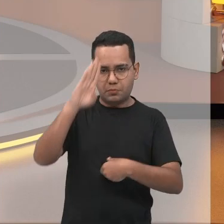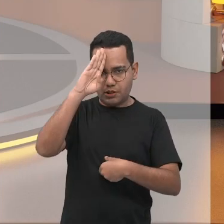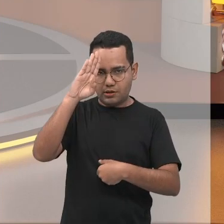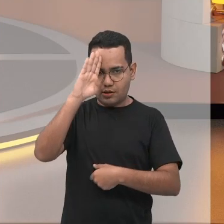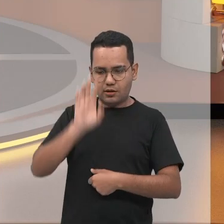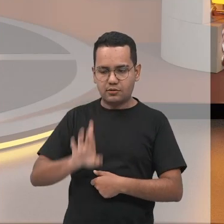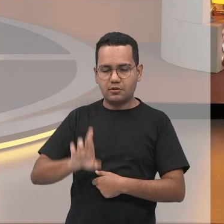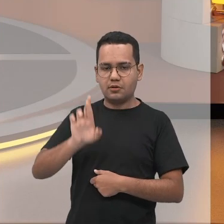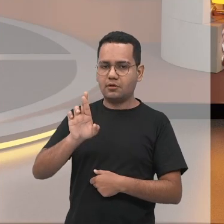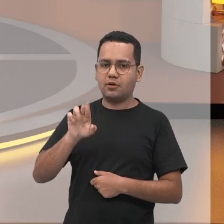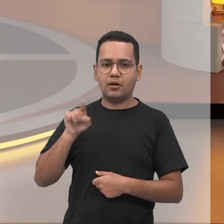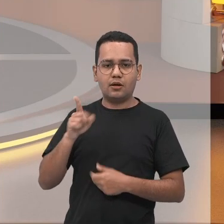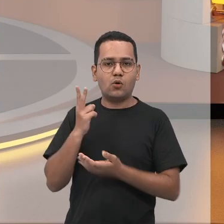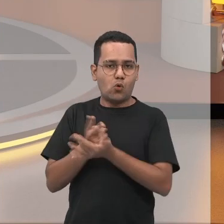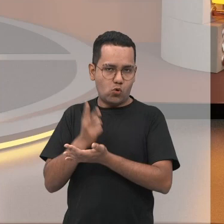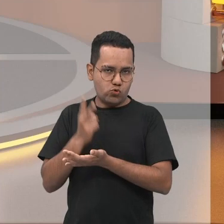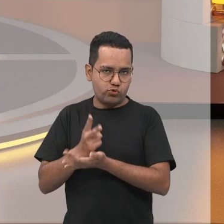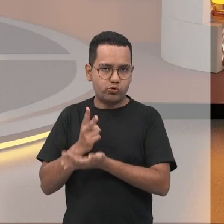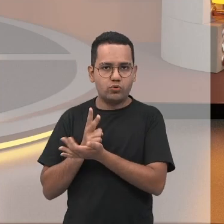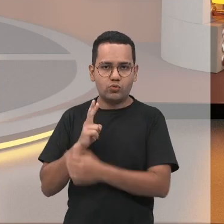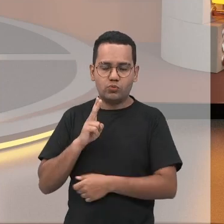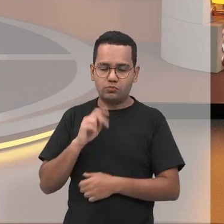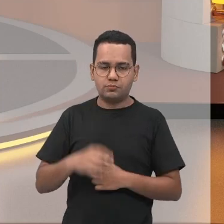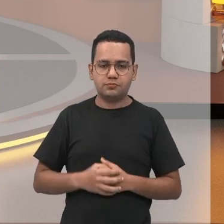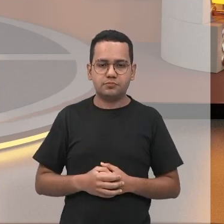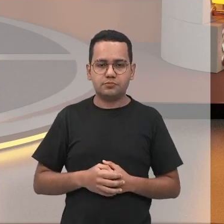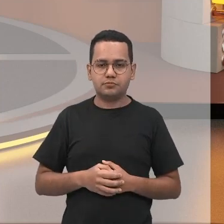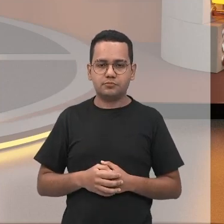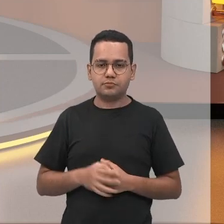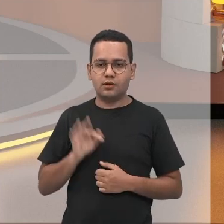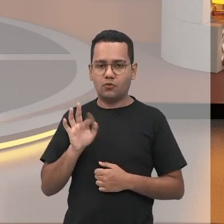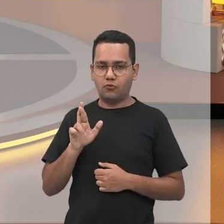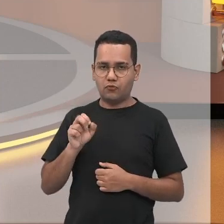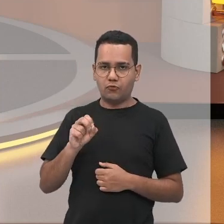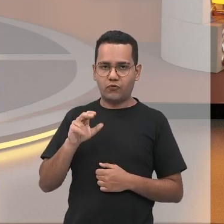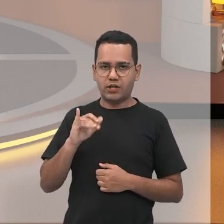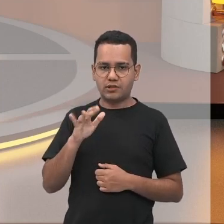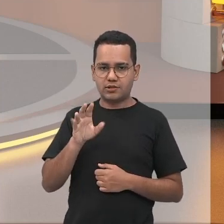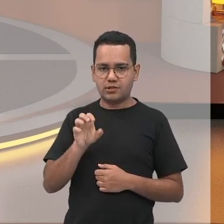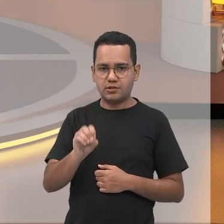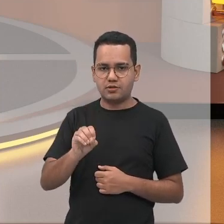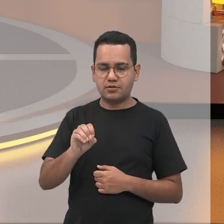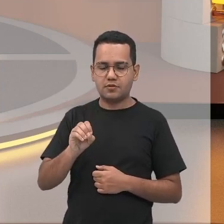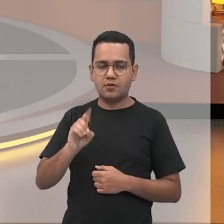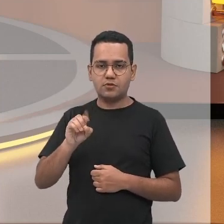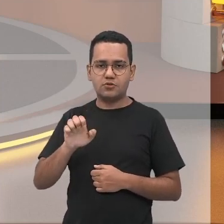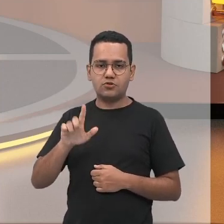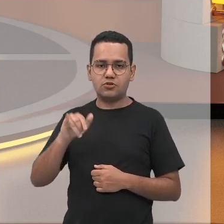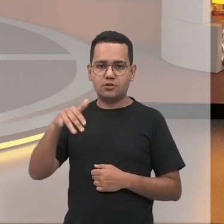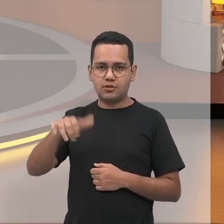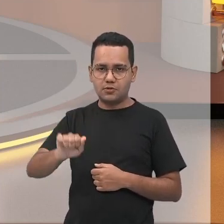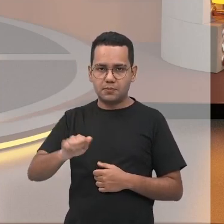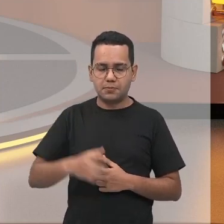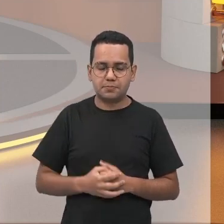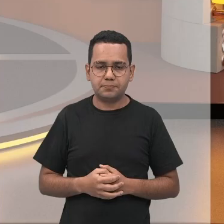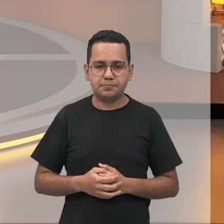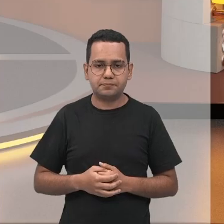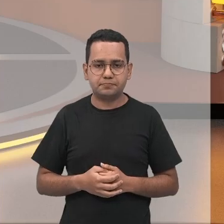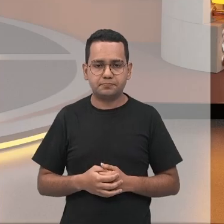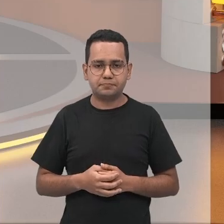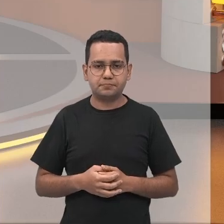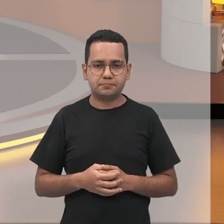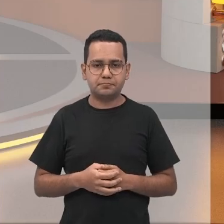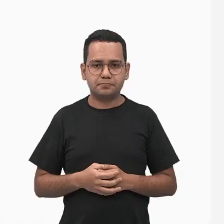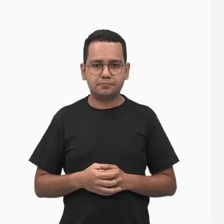Francisco de Lima e Silva. Então, permaneceu aí formando a regência permanente. Feito da regência